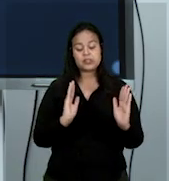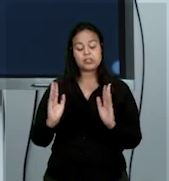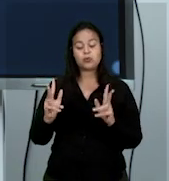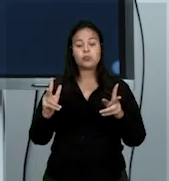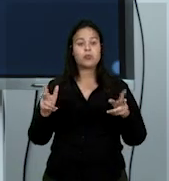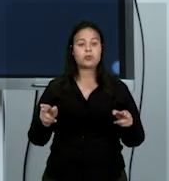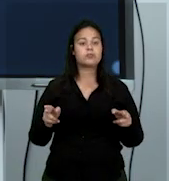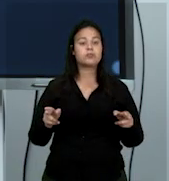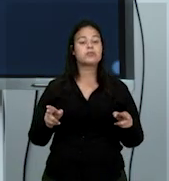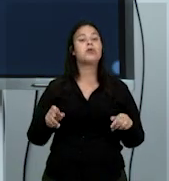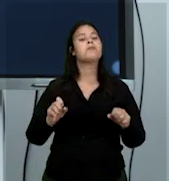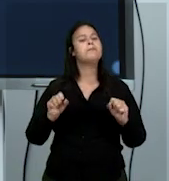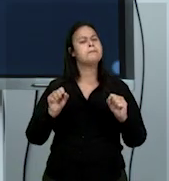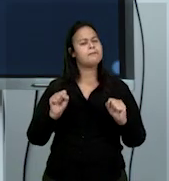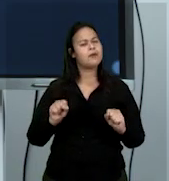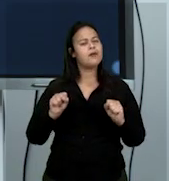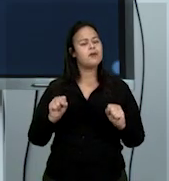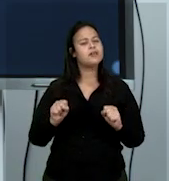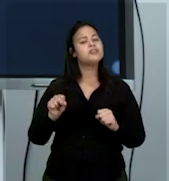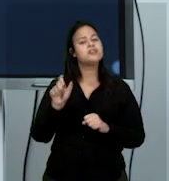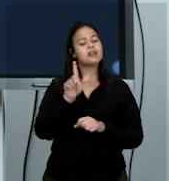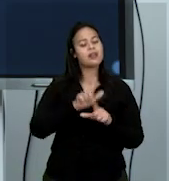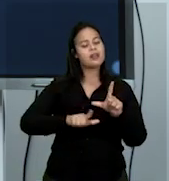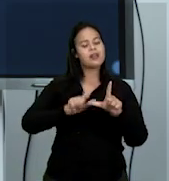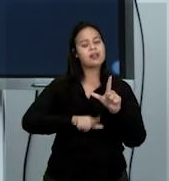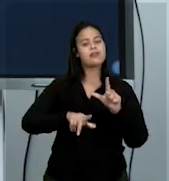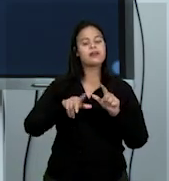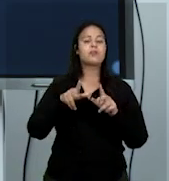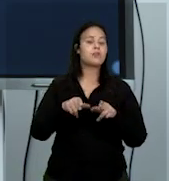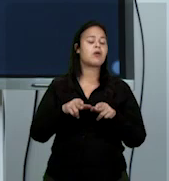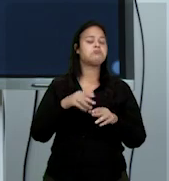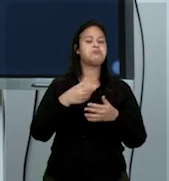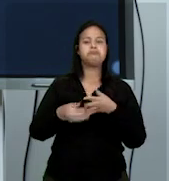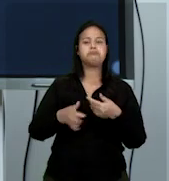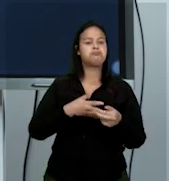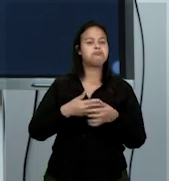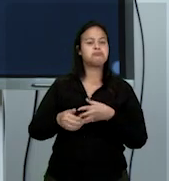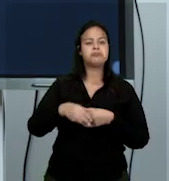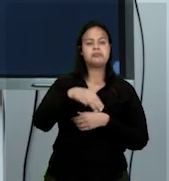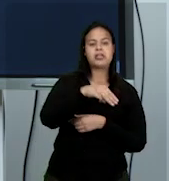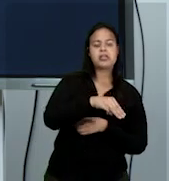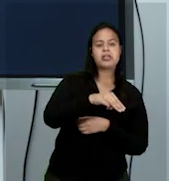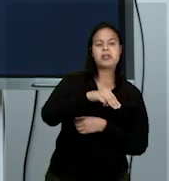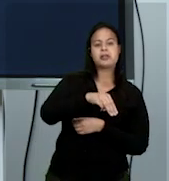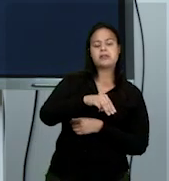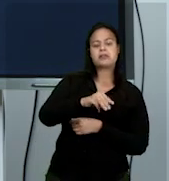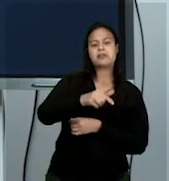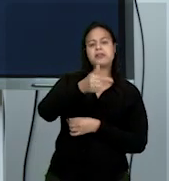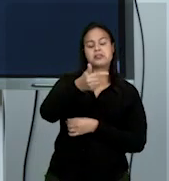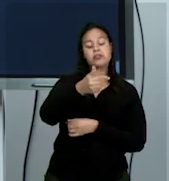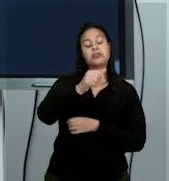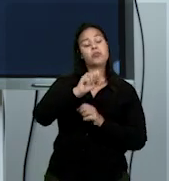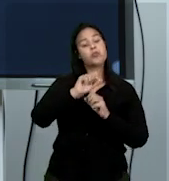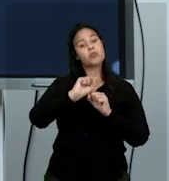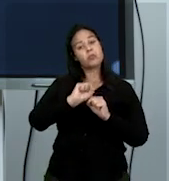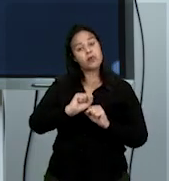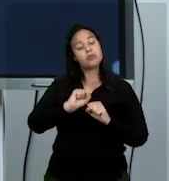então se são iguais eu posso usar a mesma letra. E aí tanto faz. Você pode colocar M elevado a 2